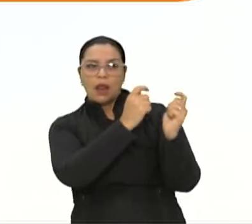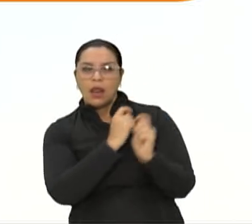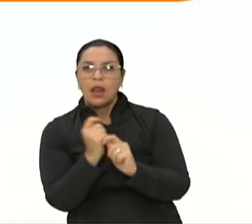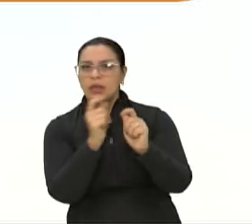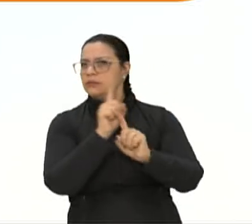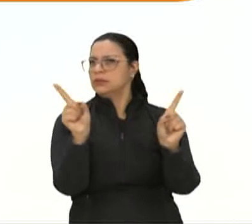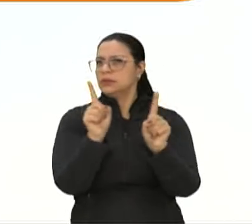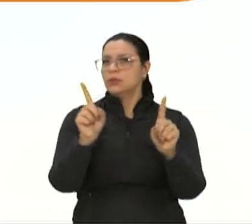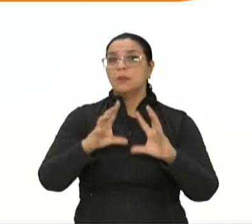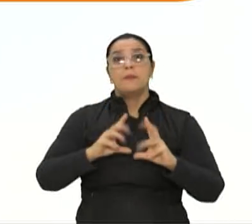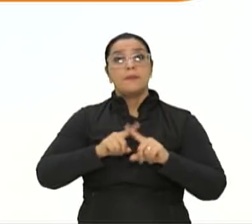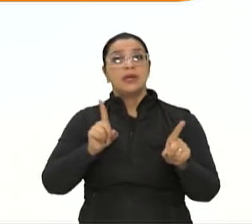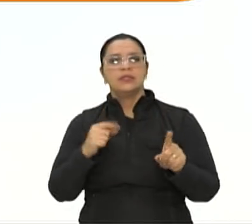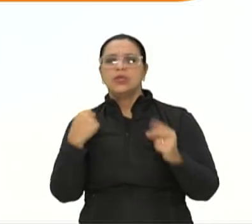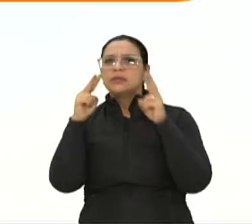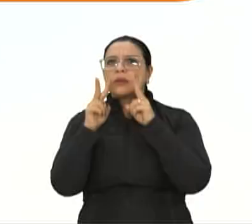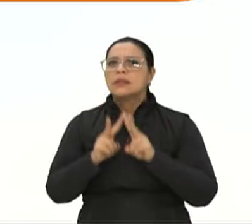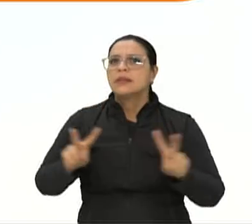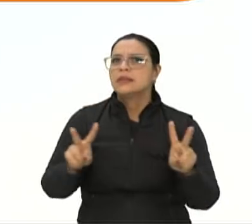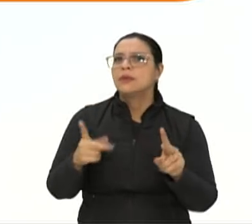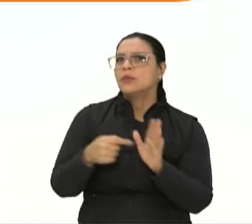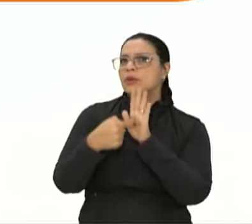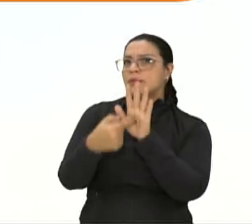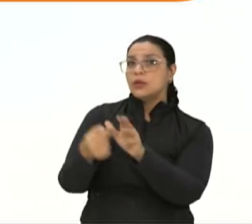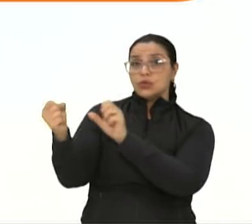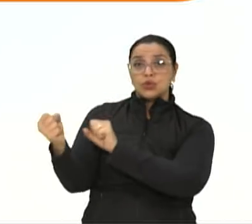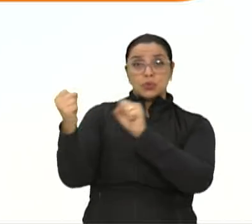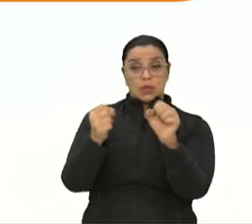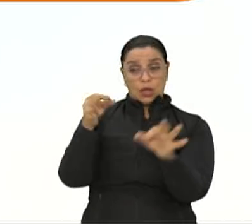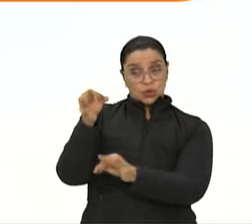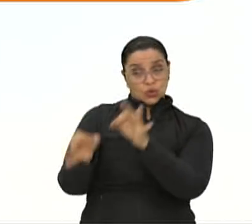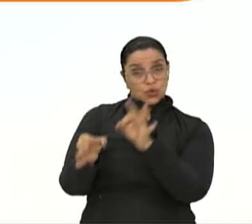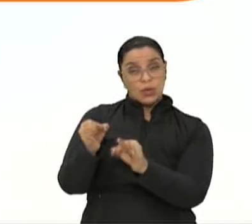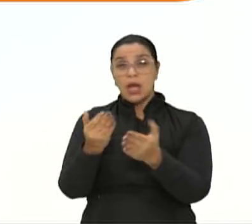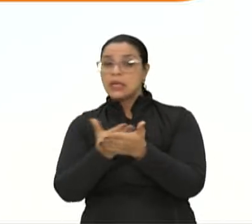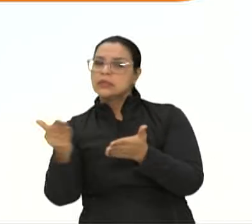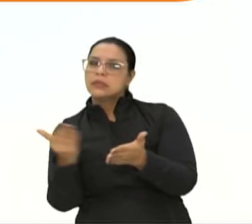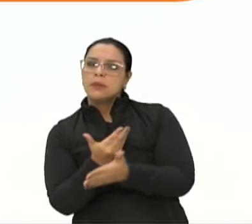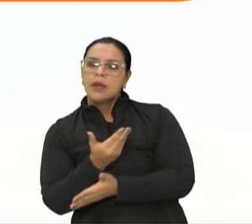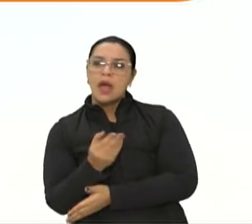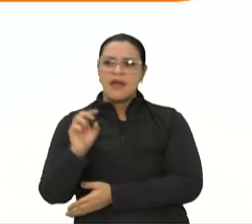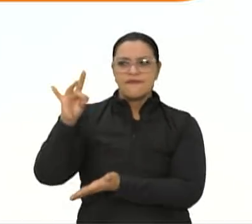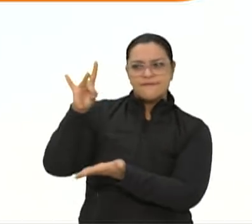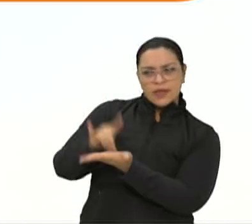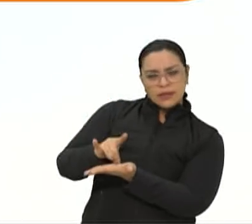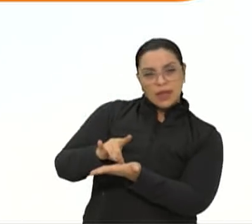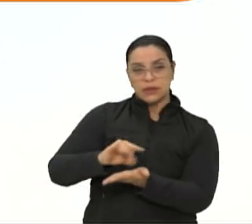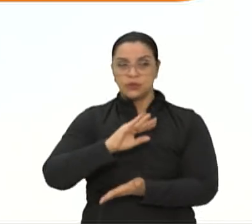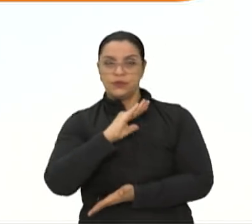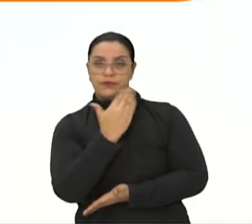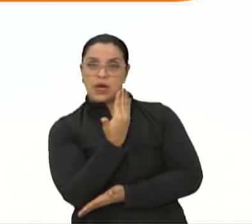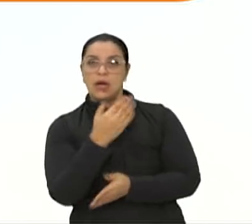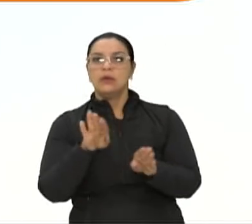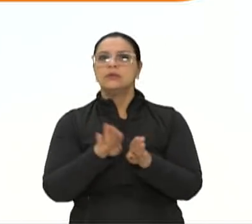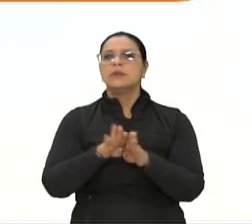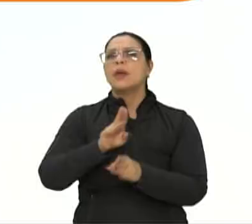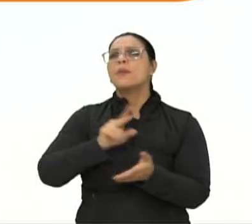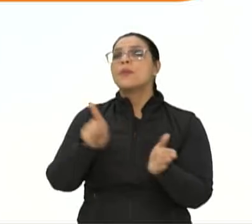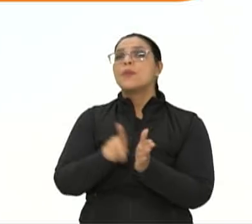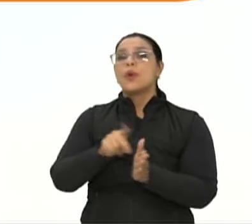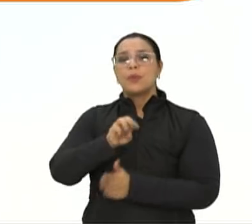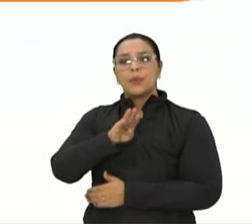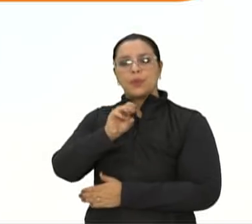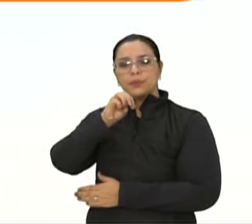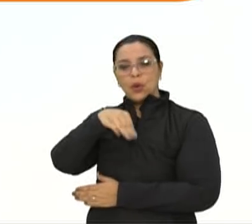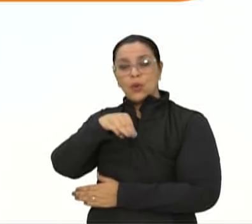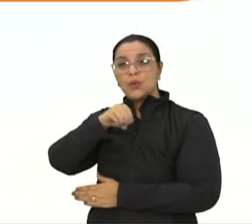mas antes isso testemunha que o poder de bem julgar e distinguir o verdadeiro do falso, que é aquilo que se chama o bom senso